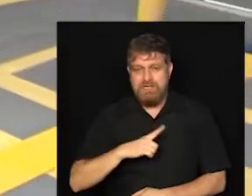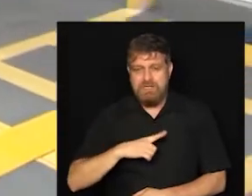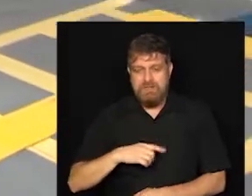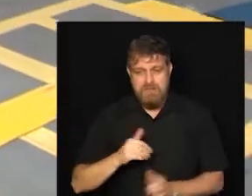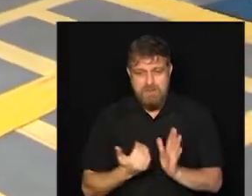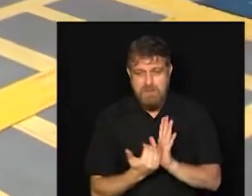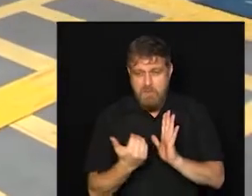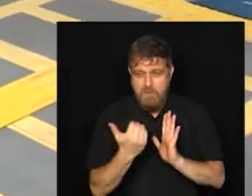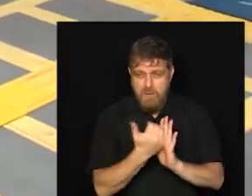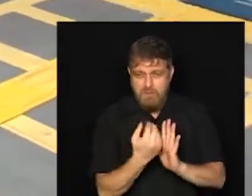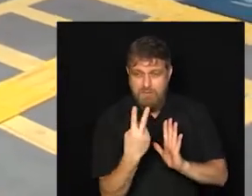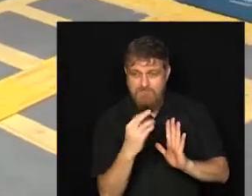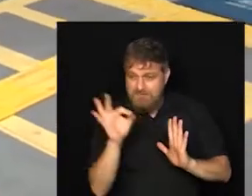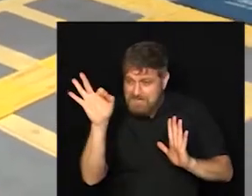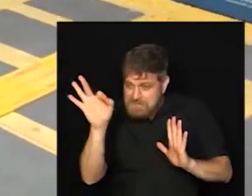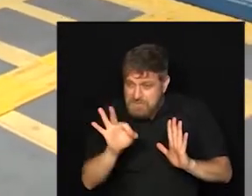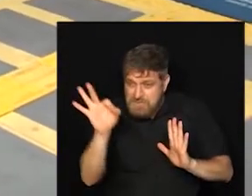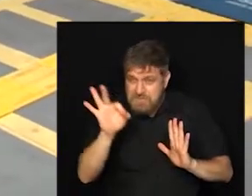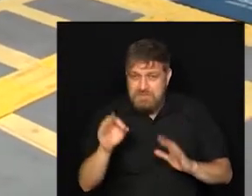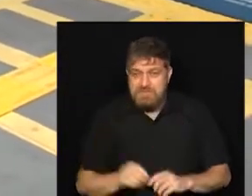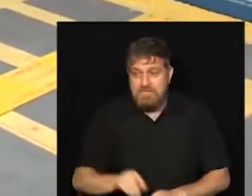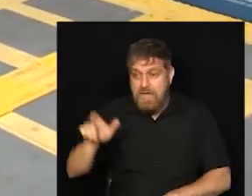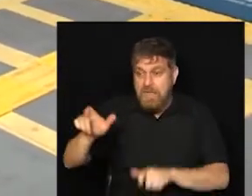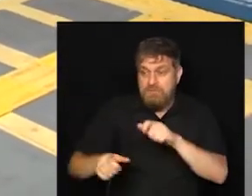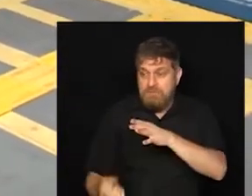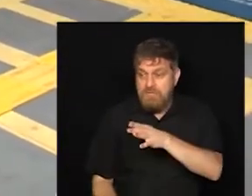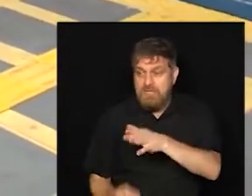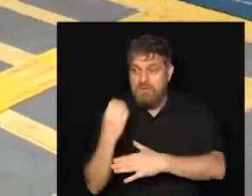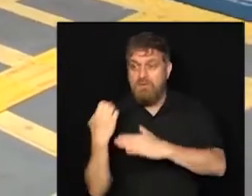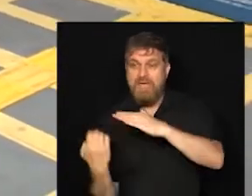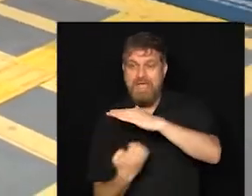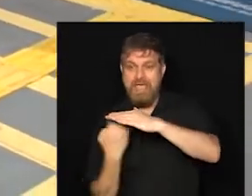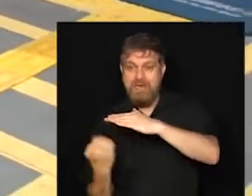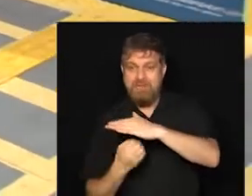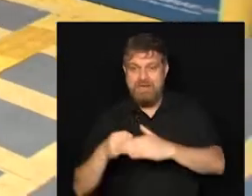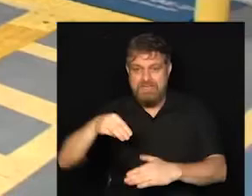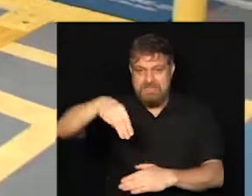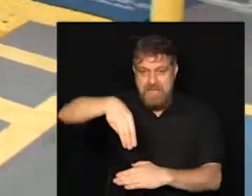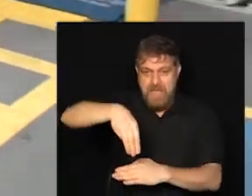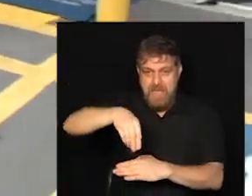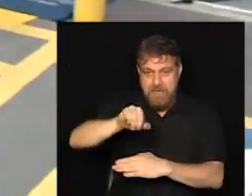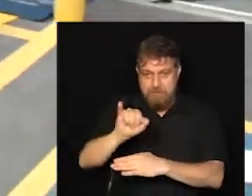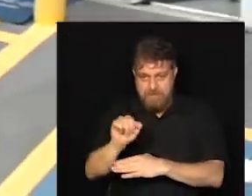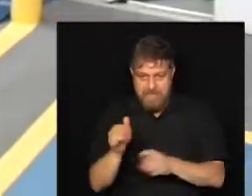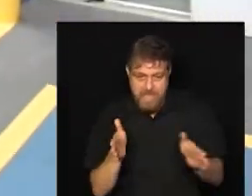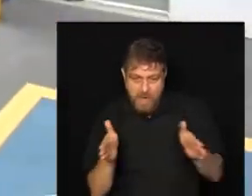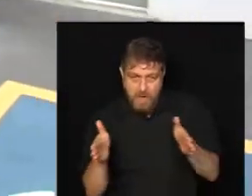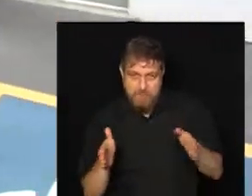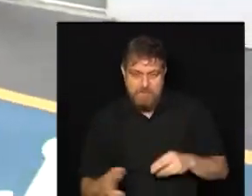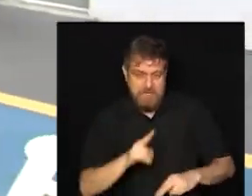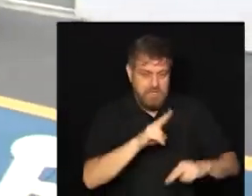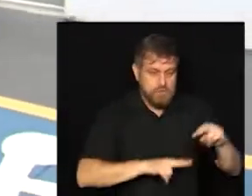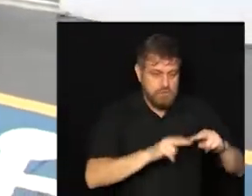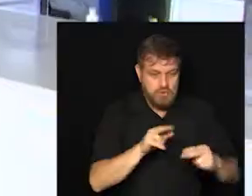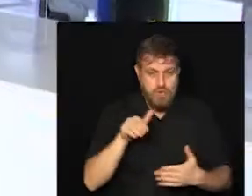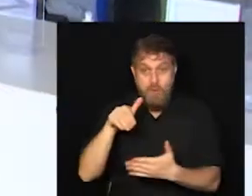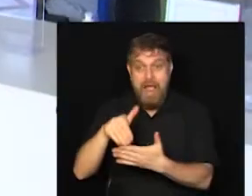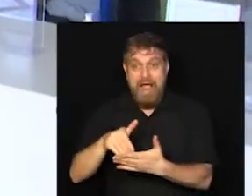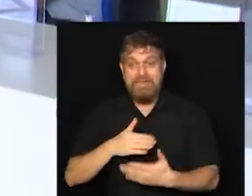só, um aumento de 20% no número de MEIs entre os meses de junho e